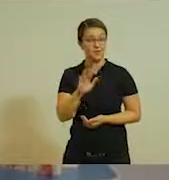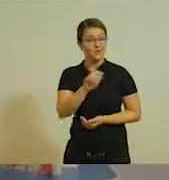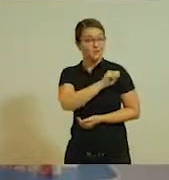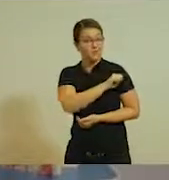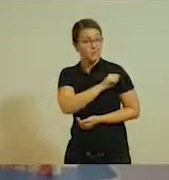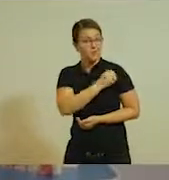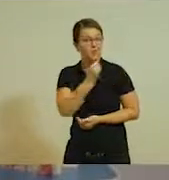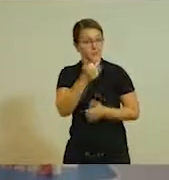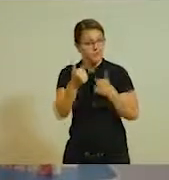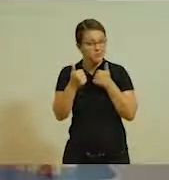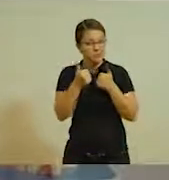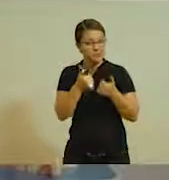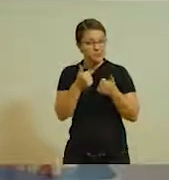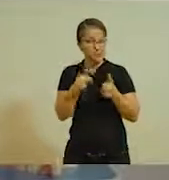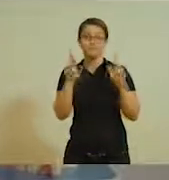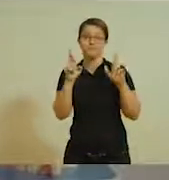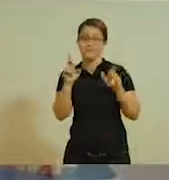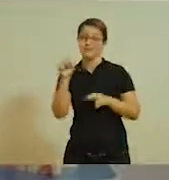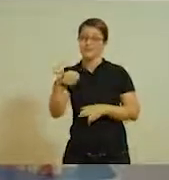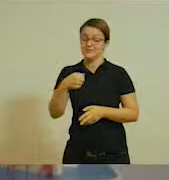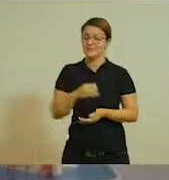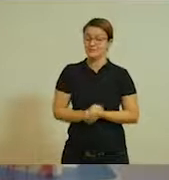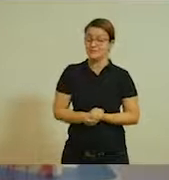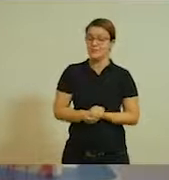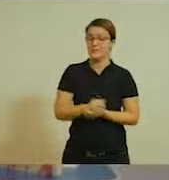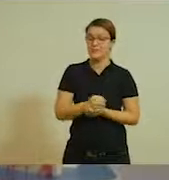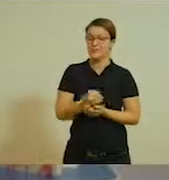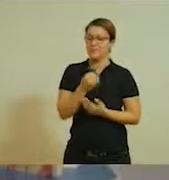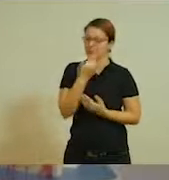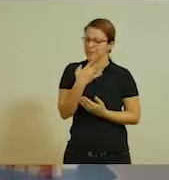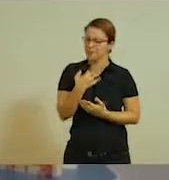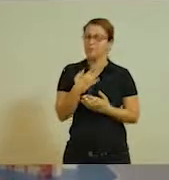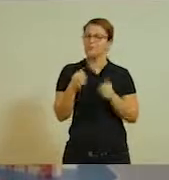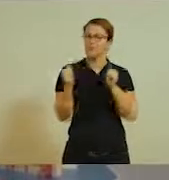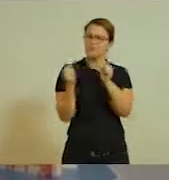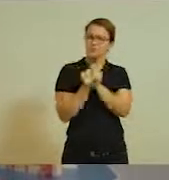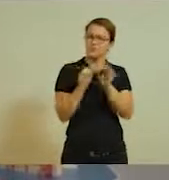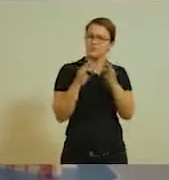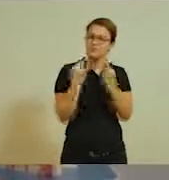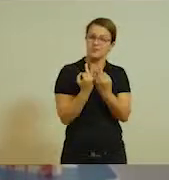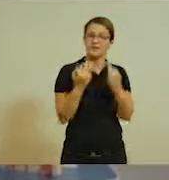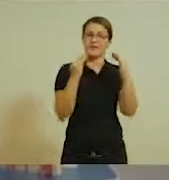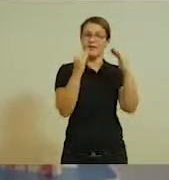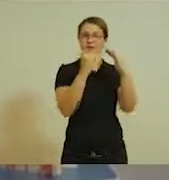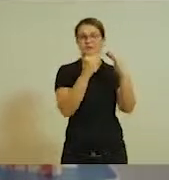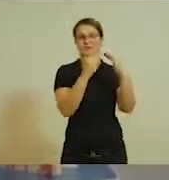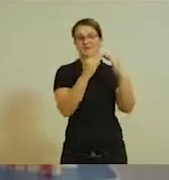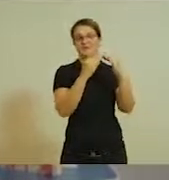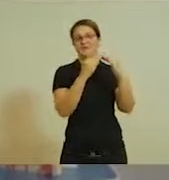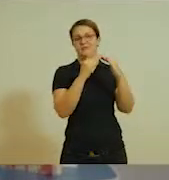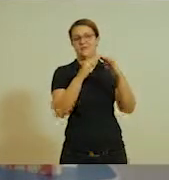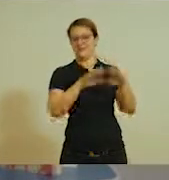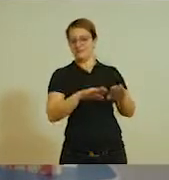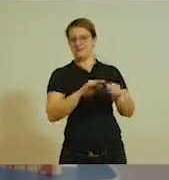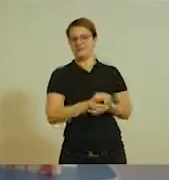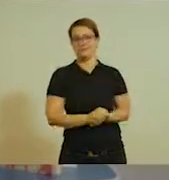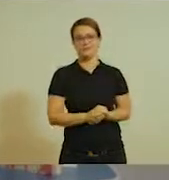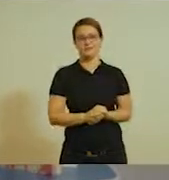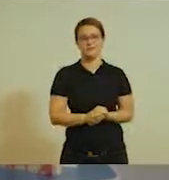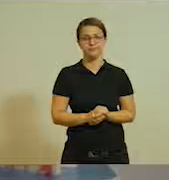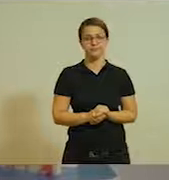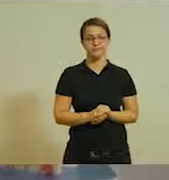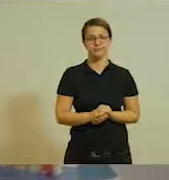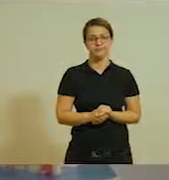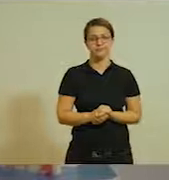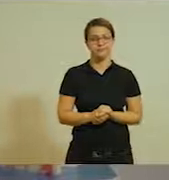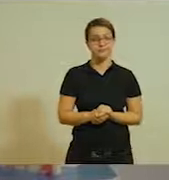Olá, queridos e queridas alunas, tudo bem com vocês? Espero que sim, que estejam bem em casa com suas famílias. Hoje vamos iniciar mais uma